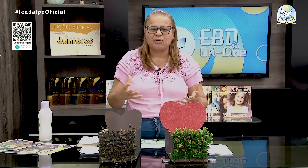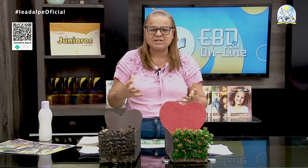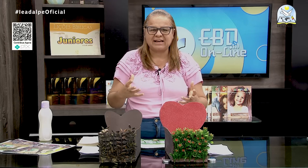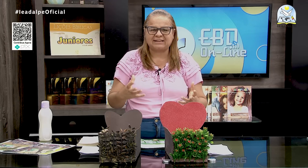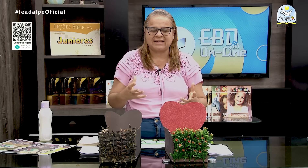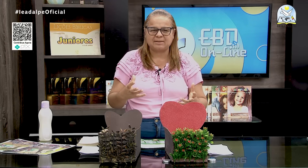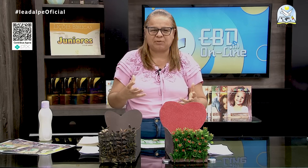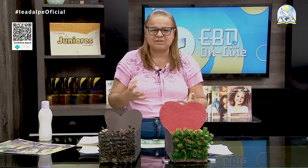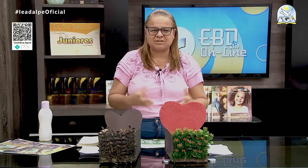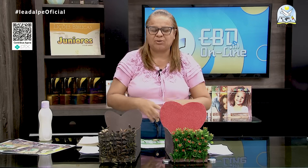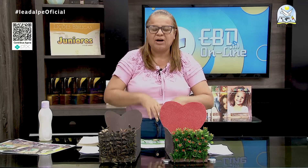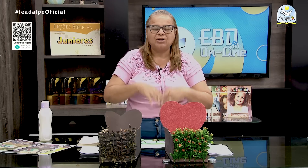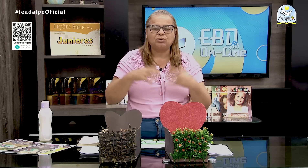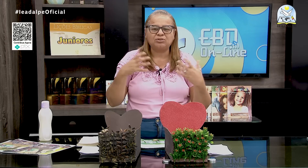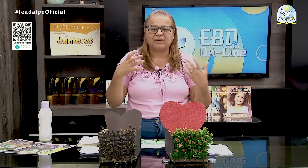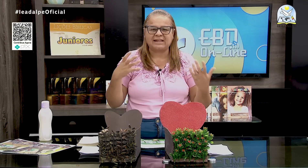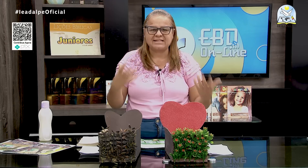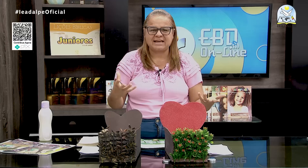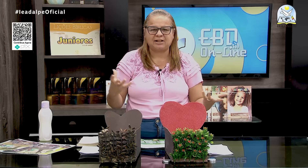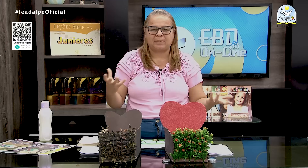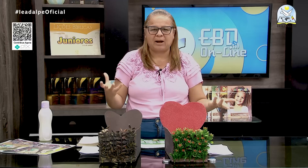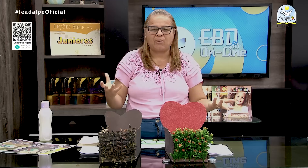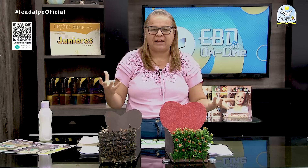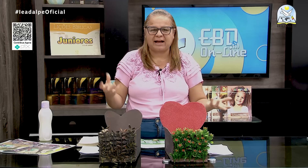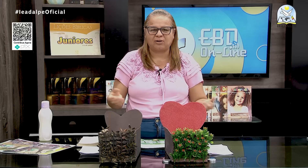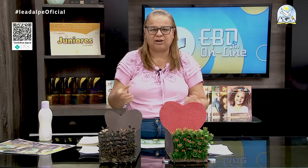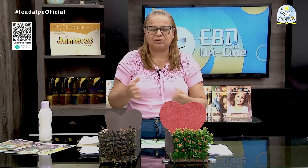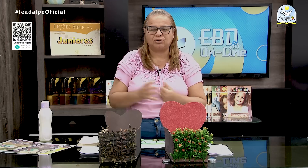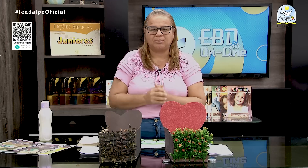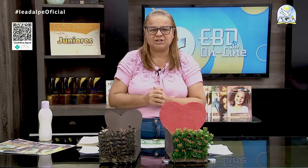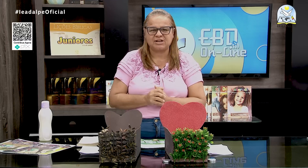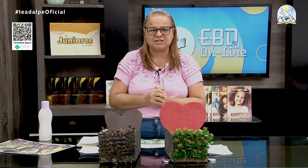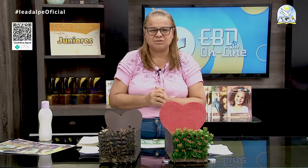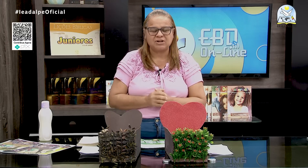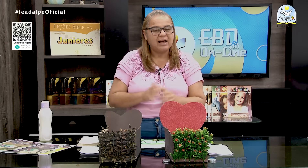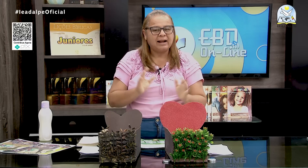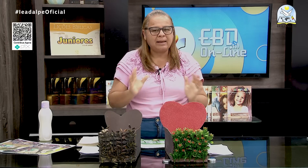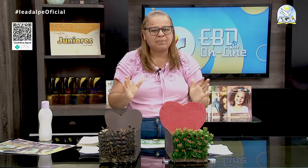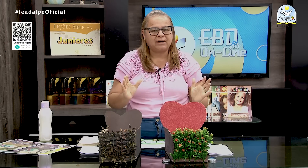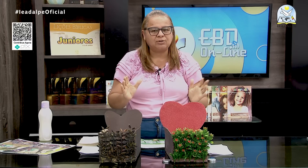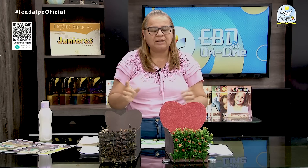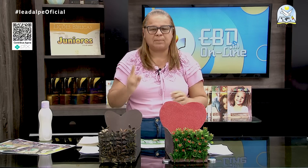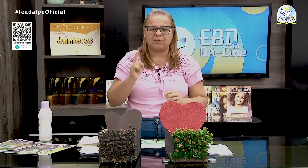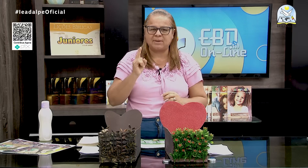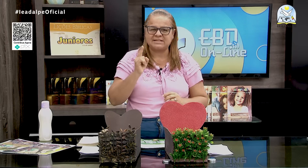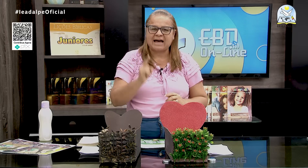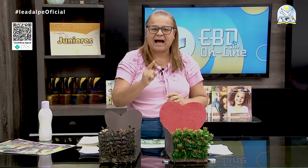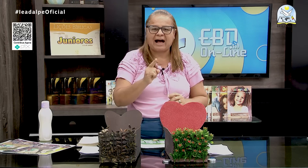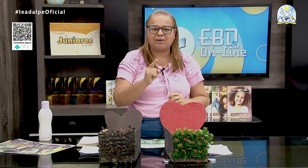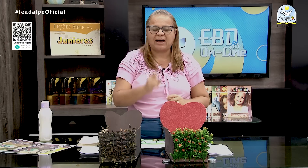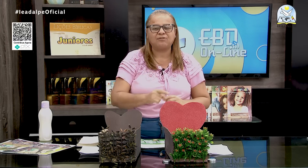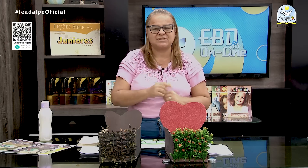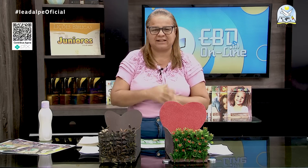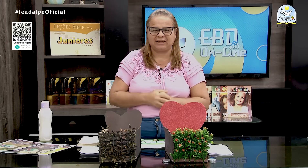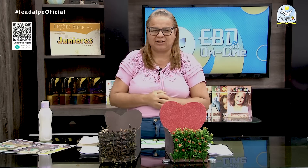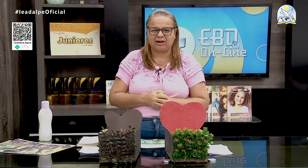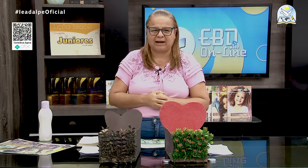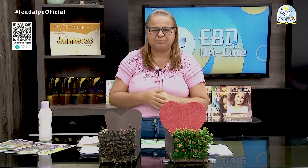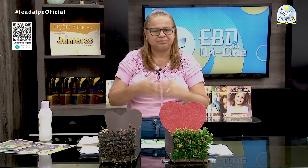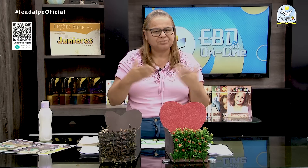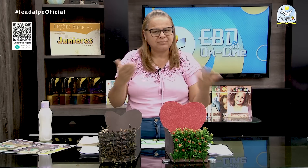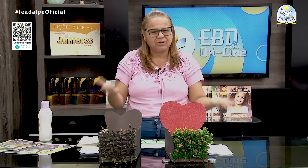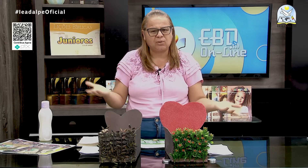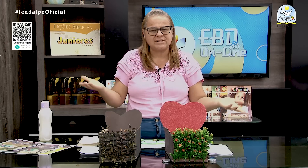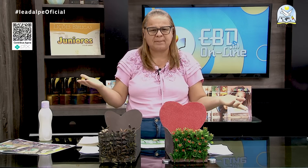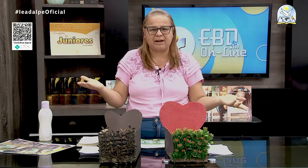e com certeza Professor tudo vai dar certo para honra e a glória do nome de Jesus Lembrando que para começar a aula você tem que